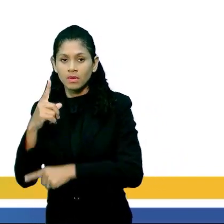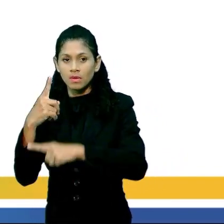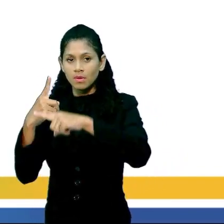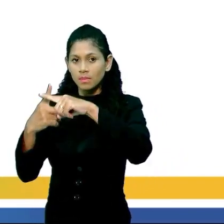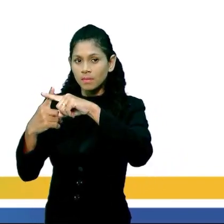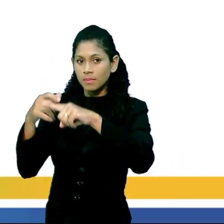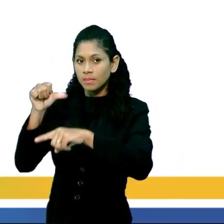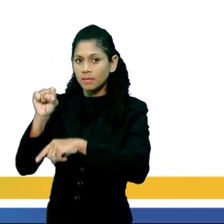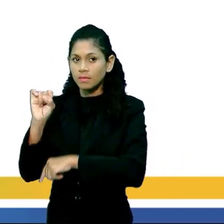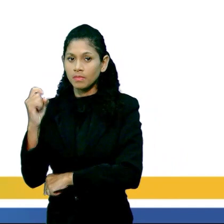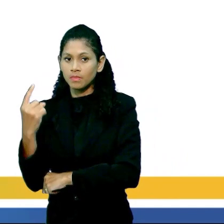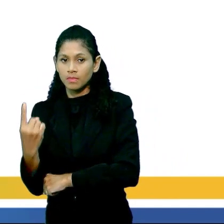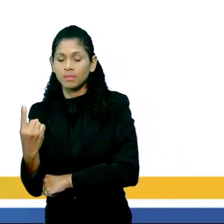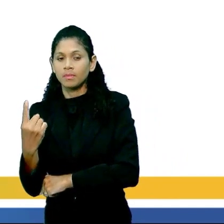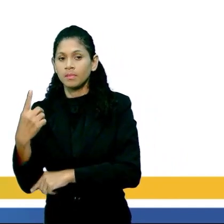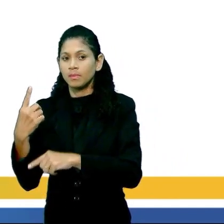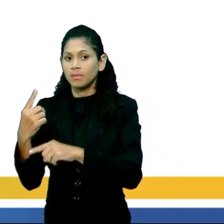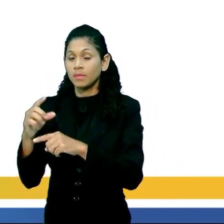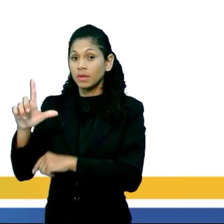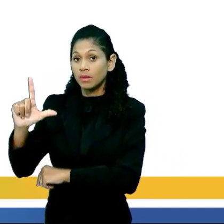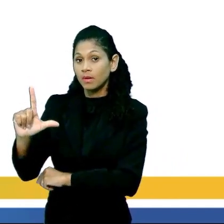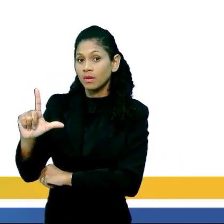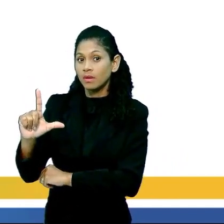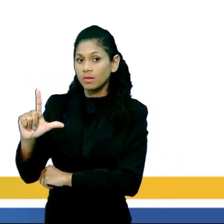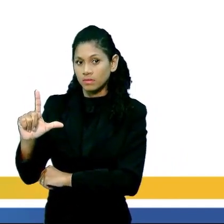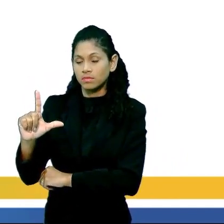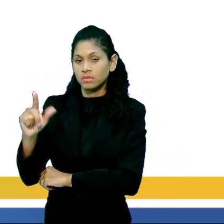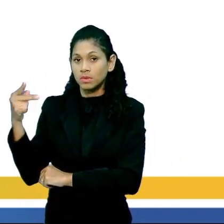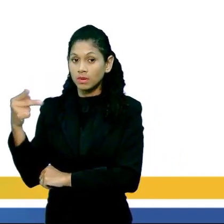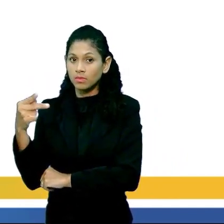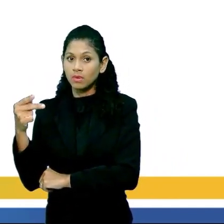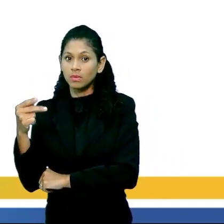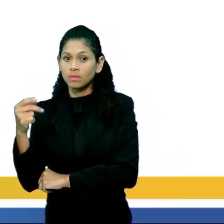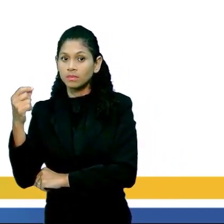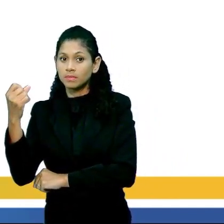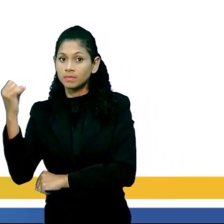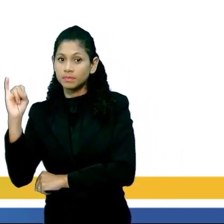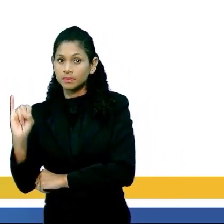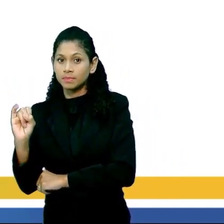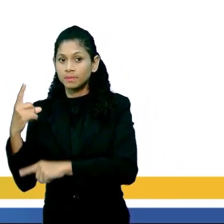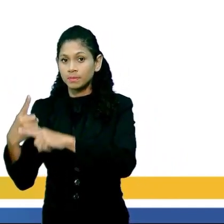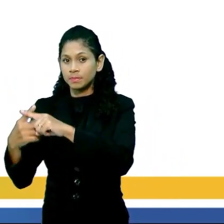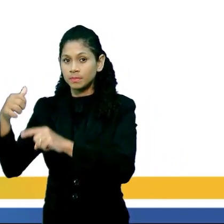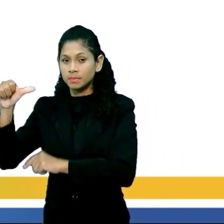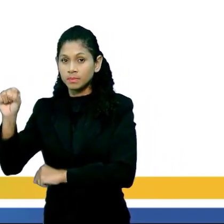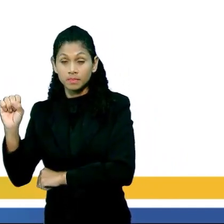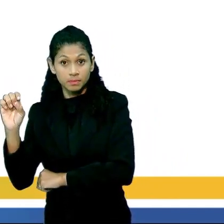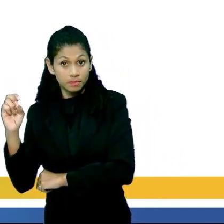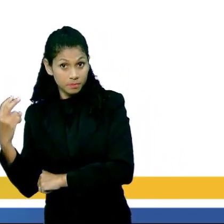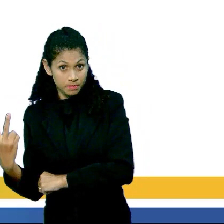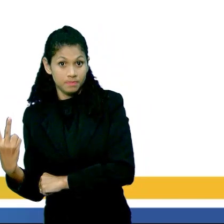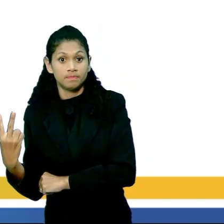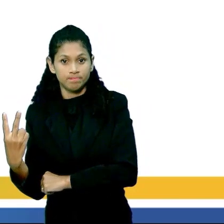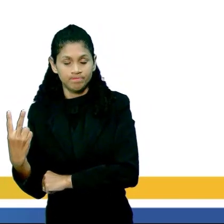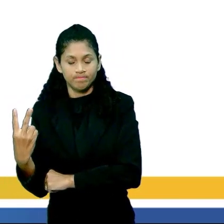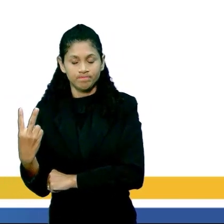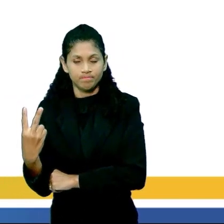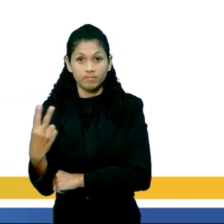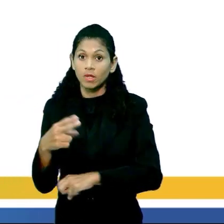Logo, o S1 é igual ao S2. Sendo assim, nós vamos ter,